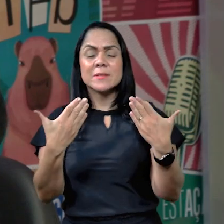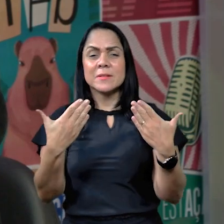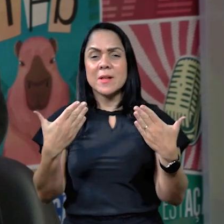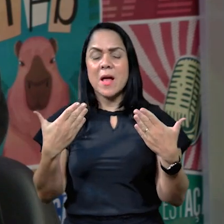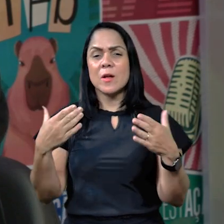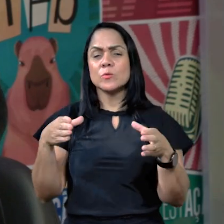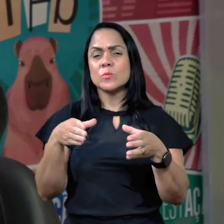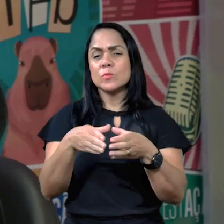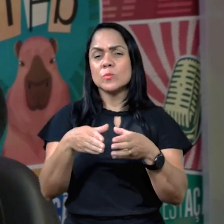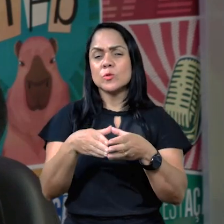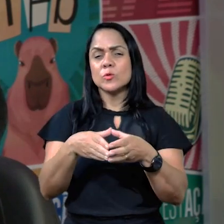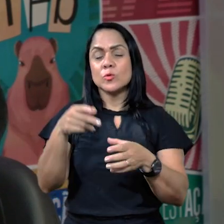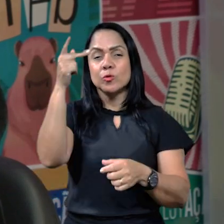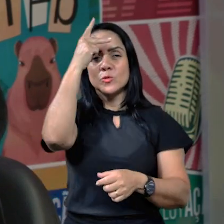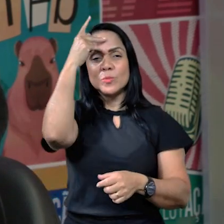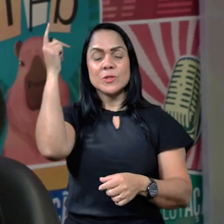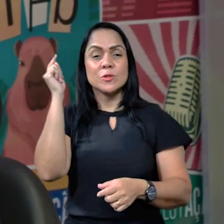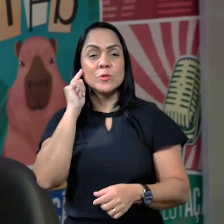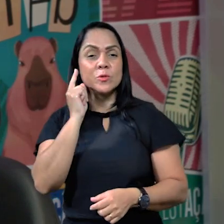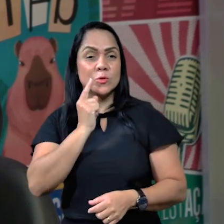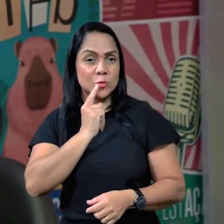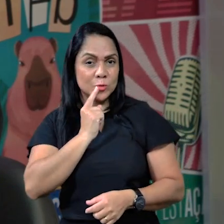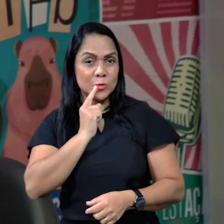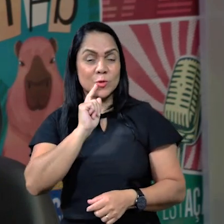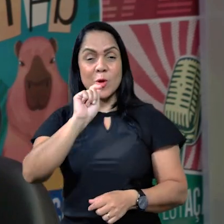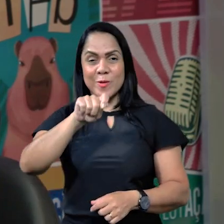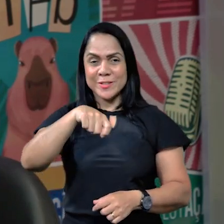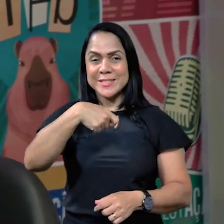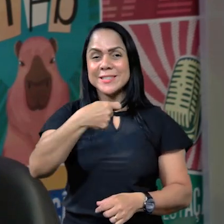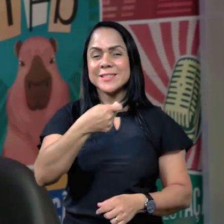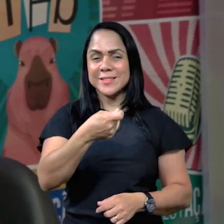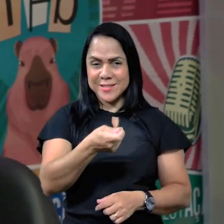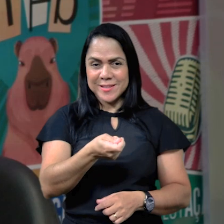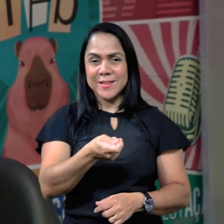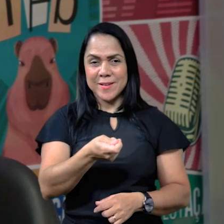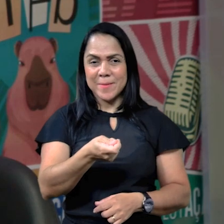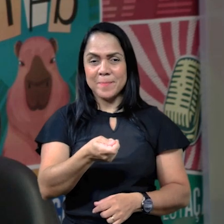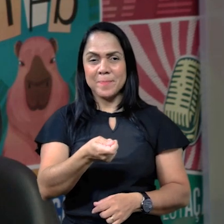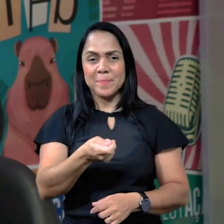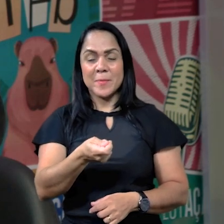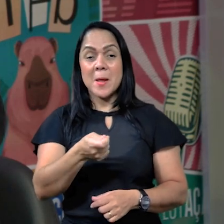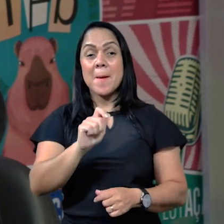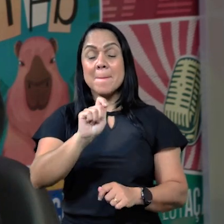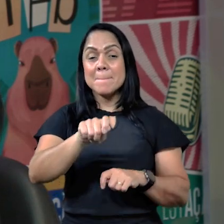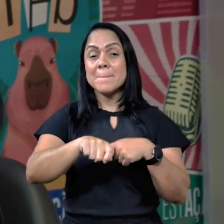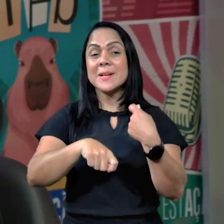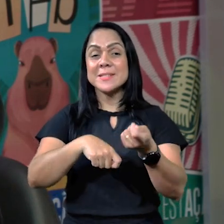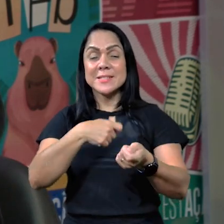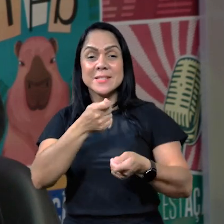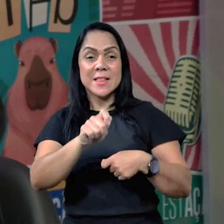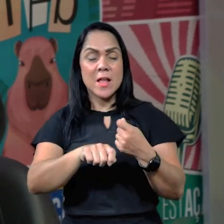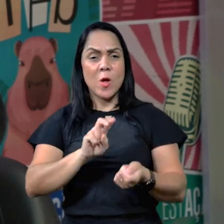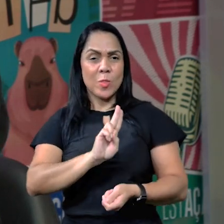surdas, né, que é o seu sinal, né. Normalmente quem faz esse batismo é uma